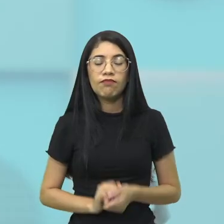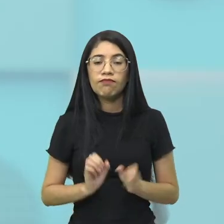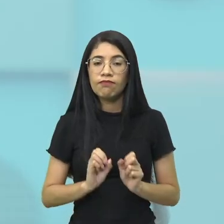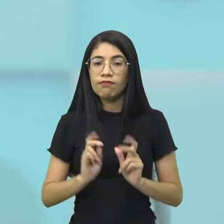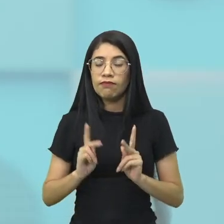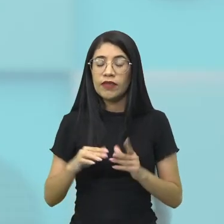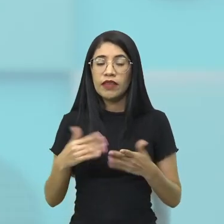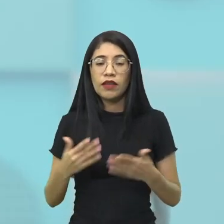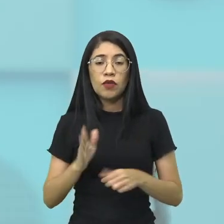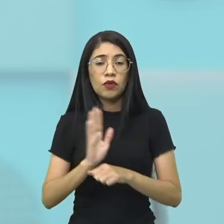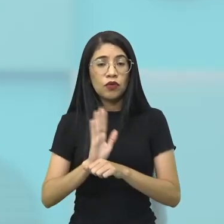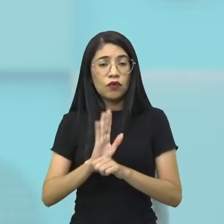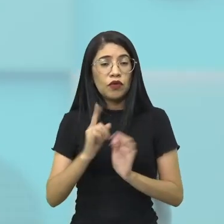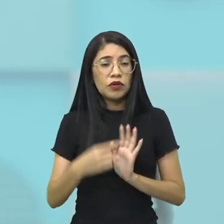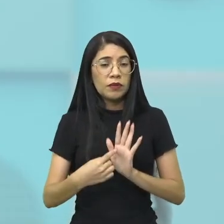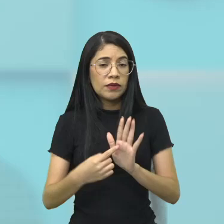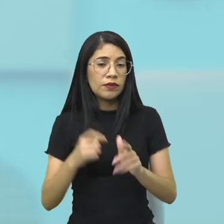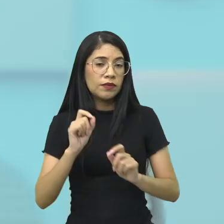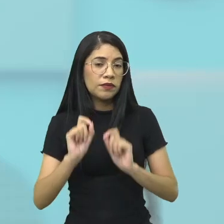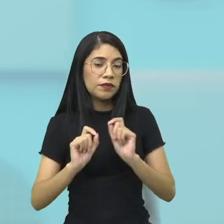Muito bem, nós vimos então aí